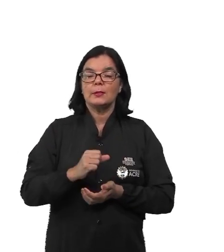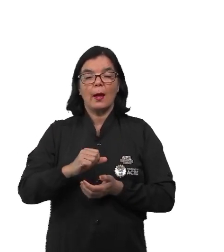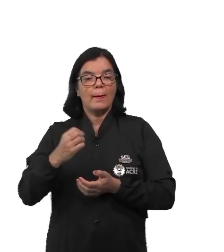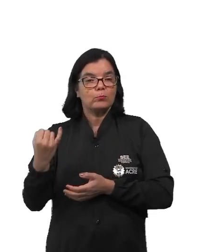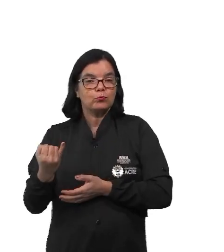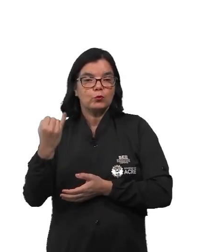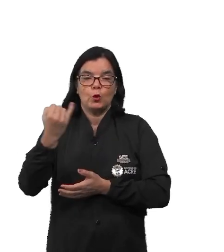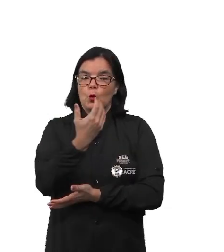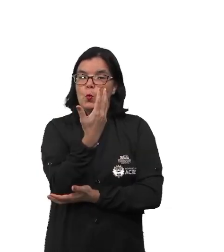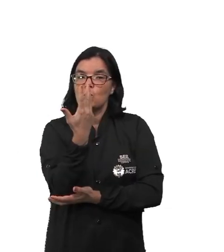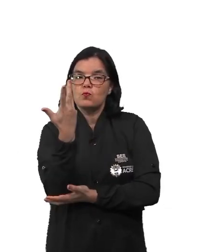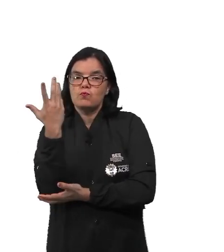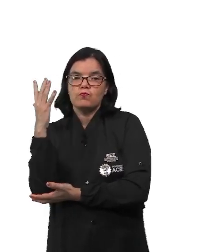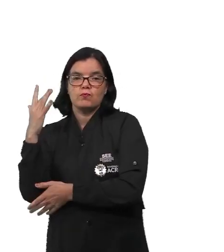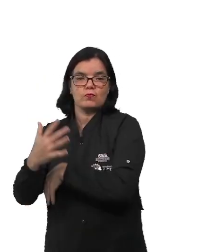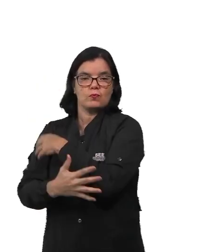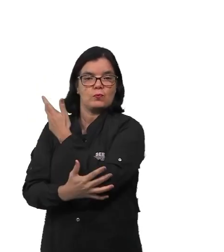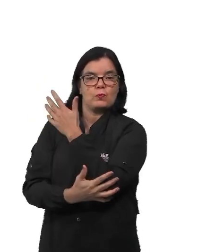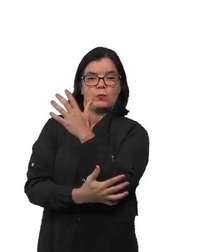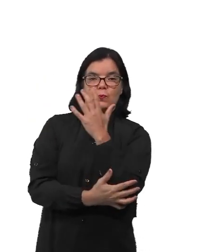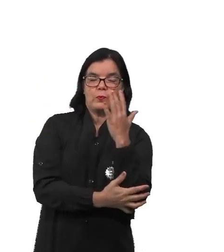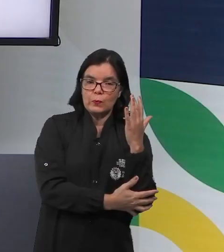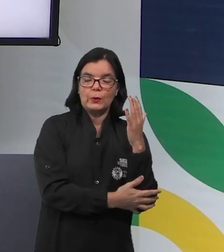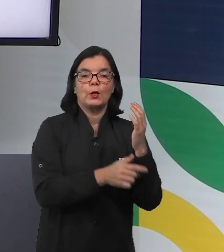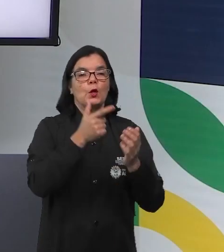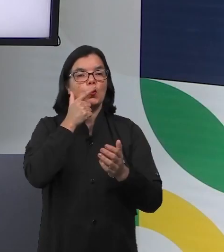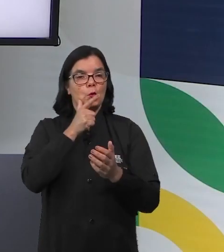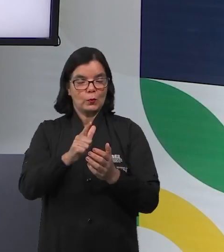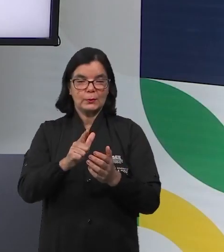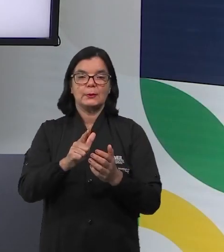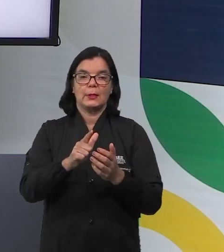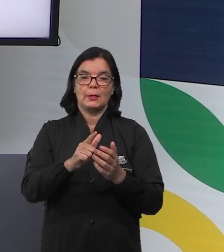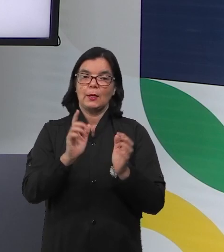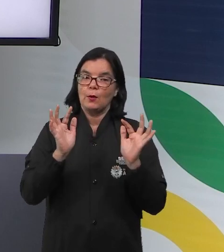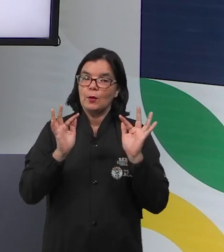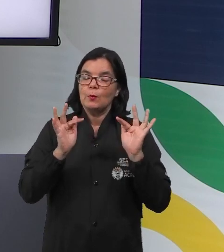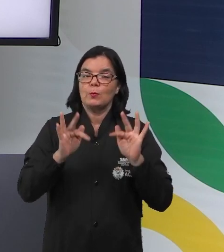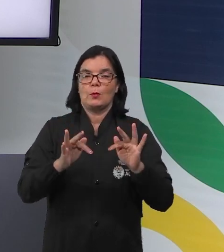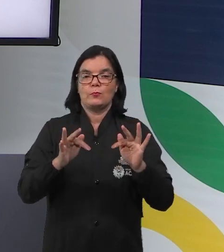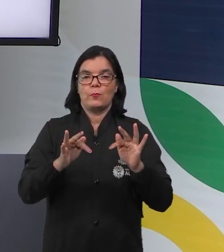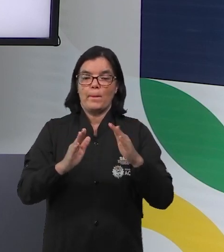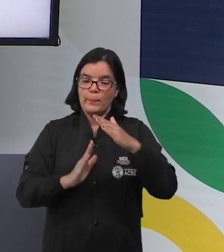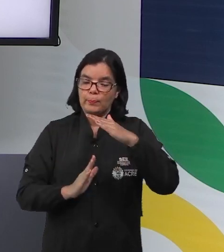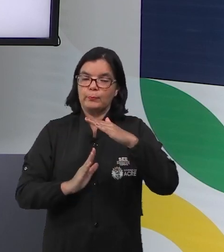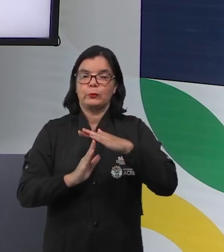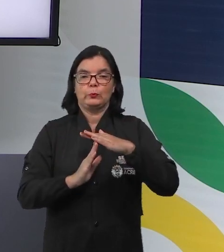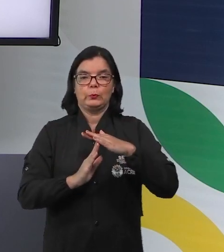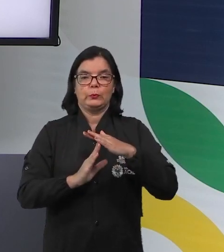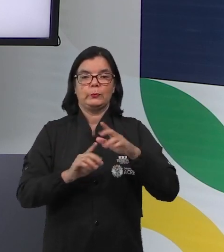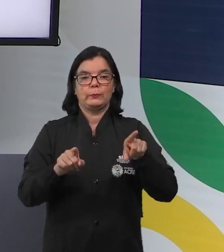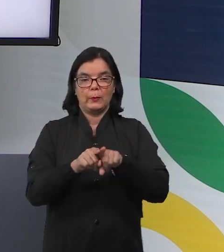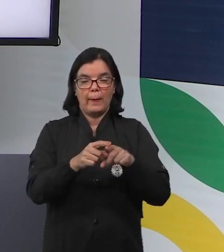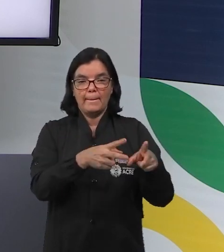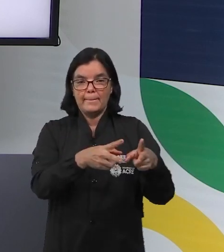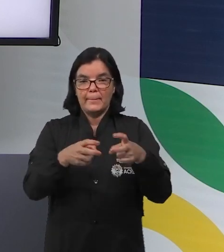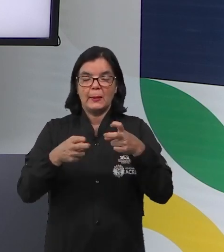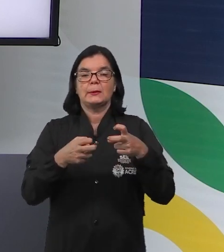final temos a comunidade clímax, que é onde ela consegue chegar ao seu ponto estável, consegue